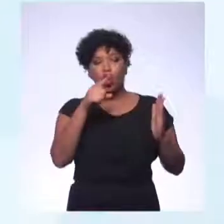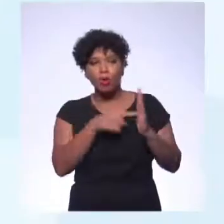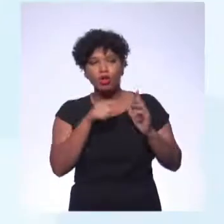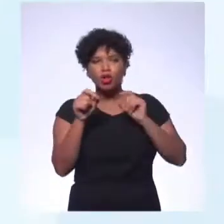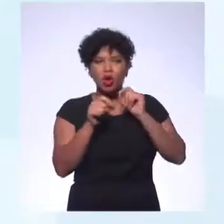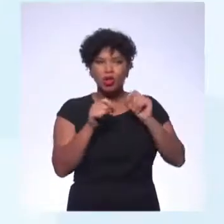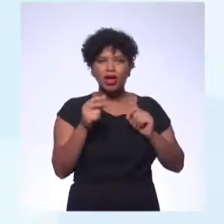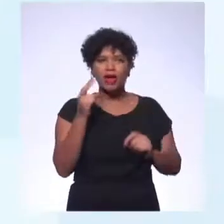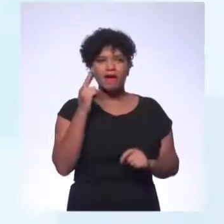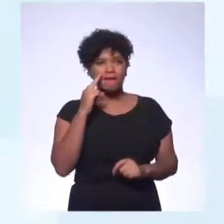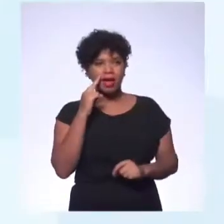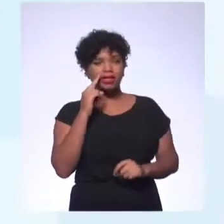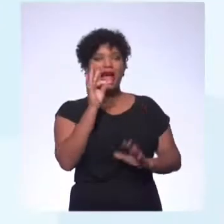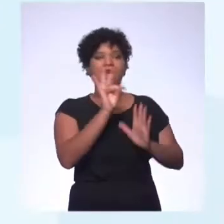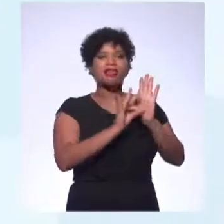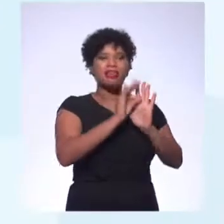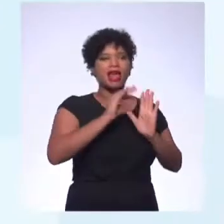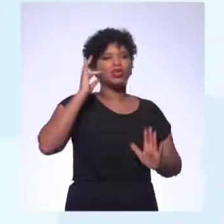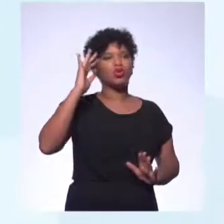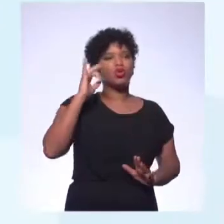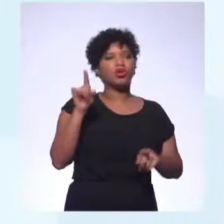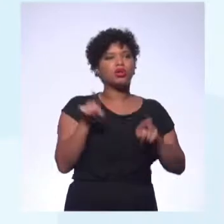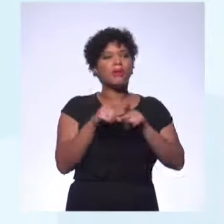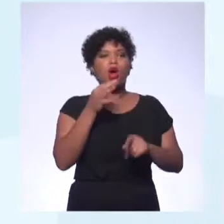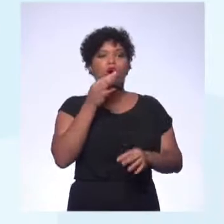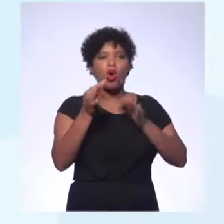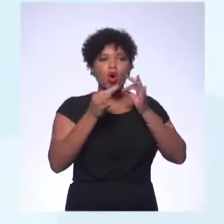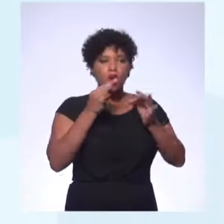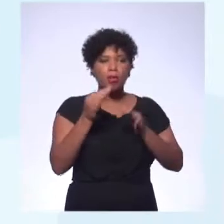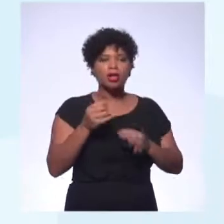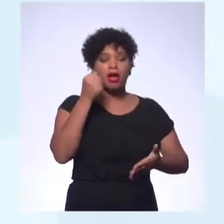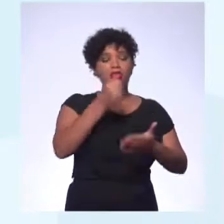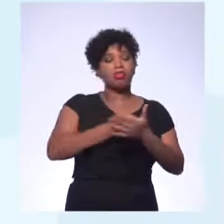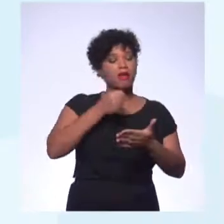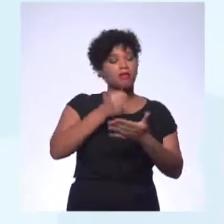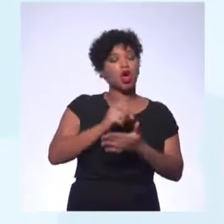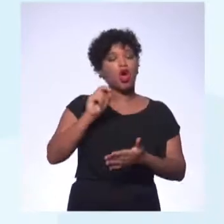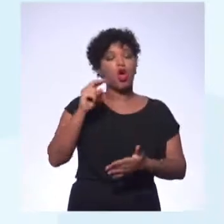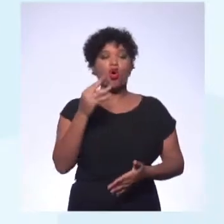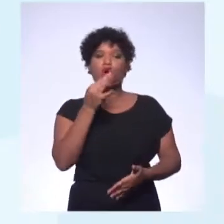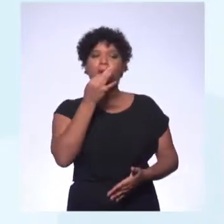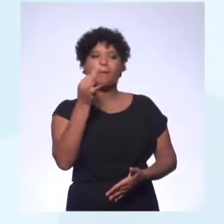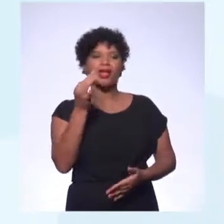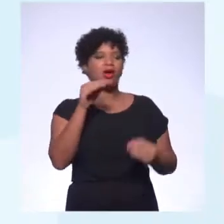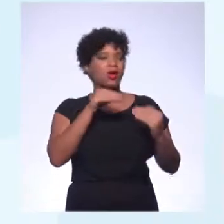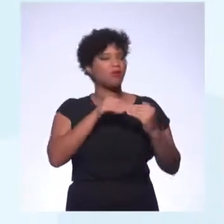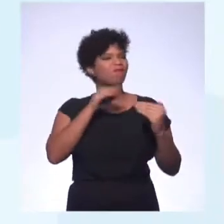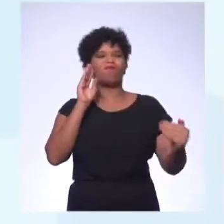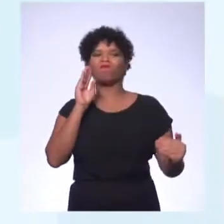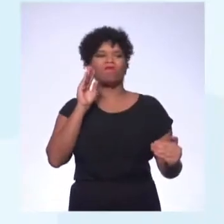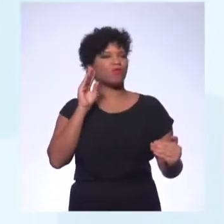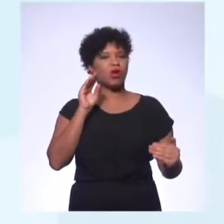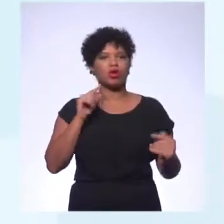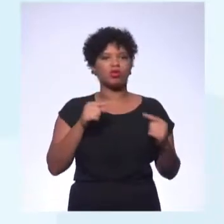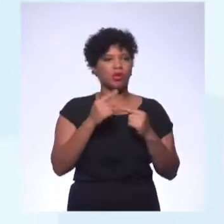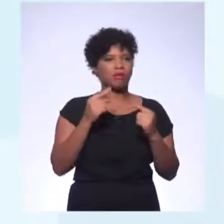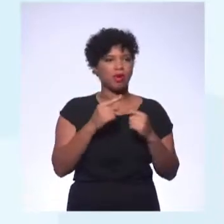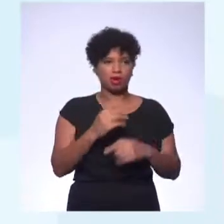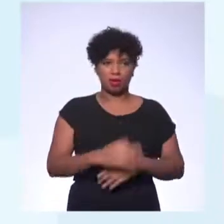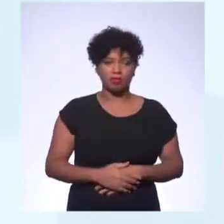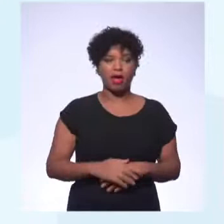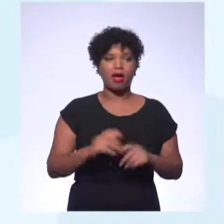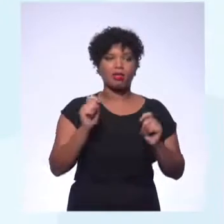relação entre a tese e os argumentos apresentados para defendê-la ou refutá-la, por meio de debate, como forma de